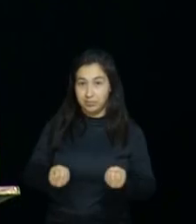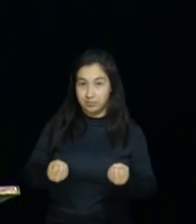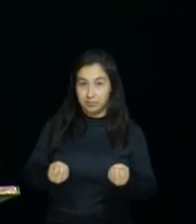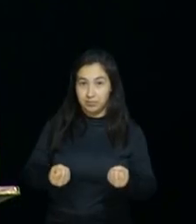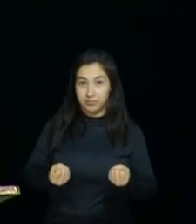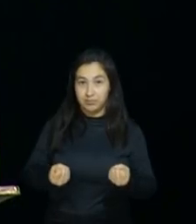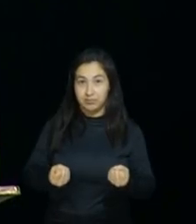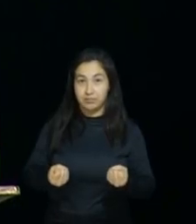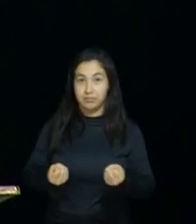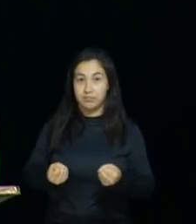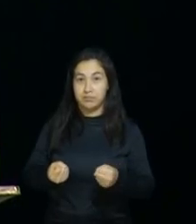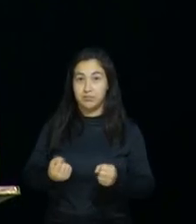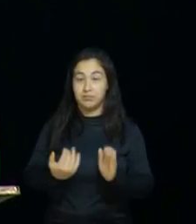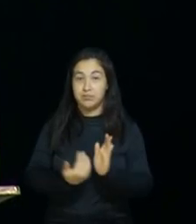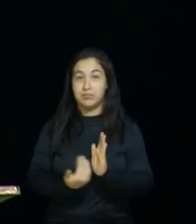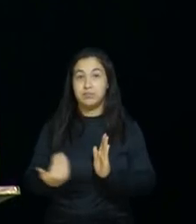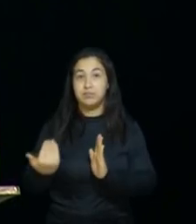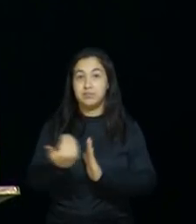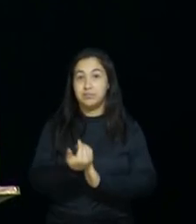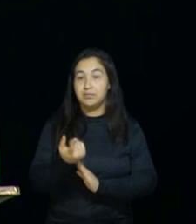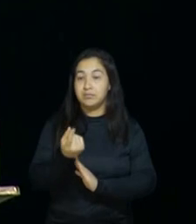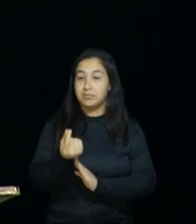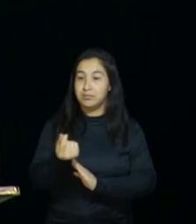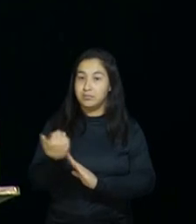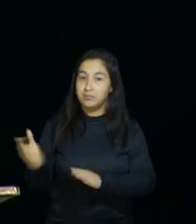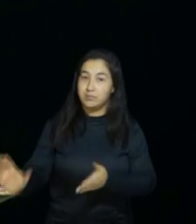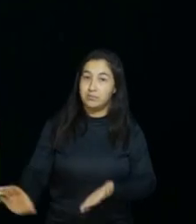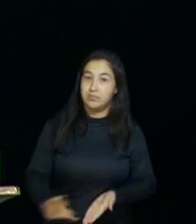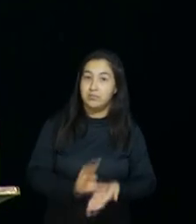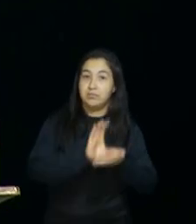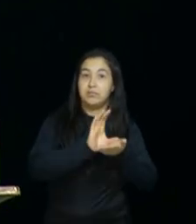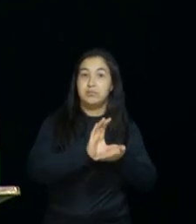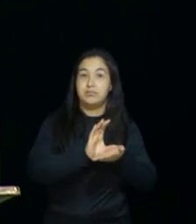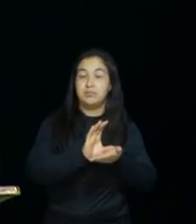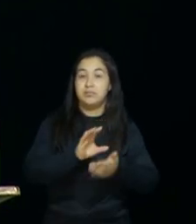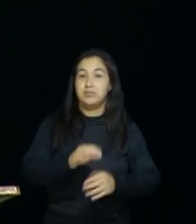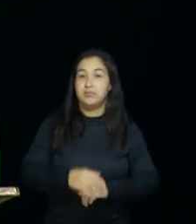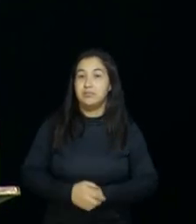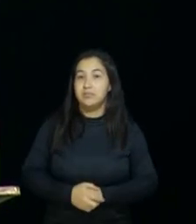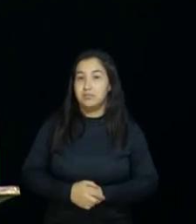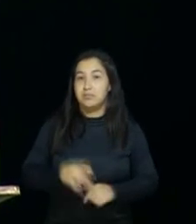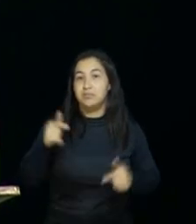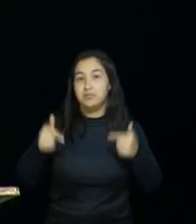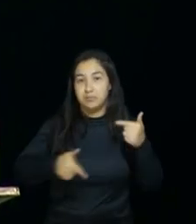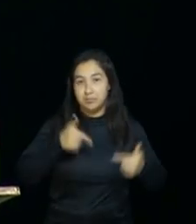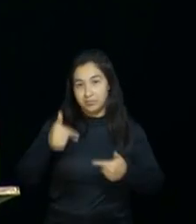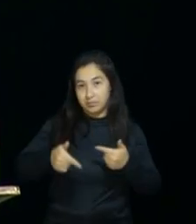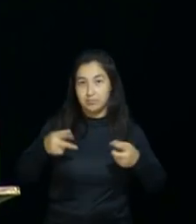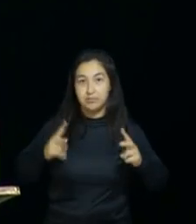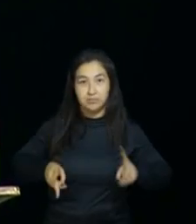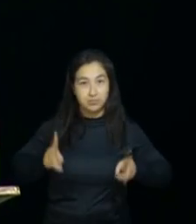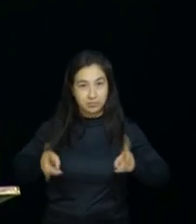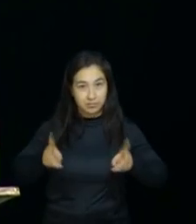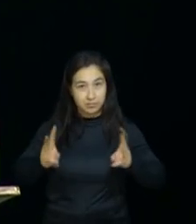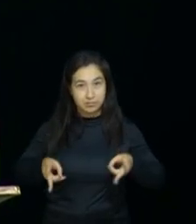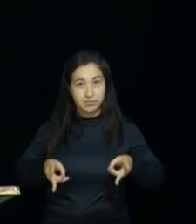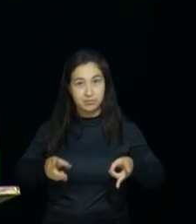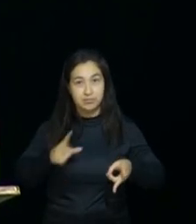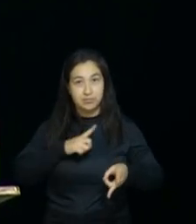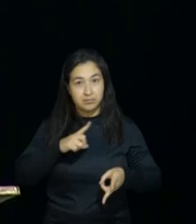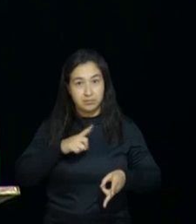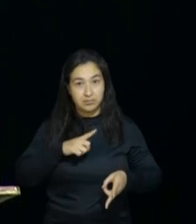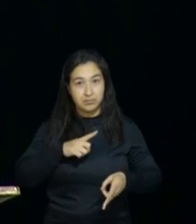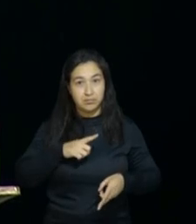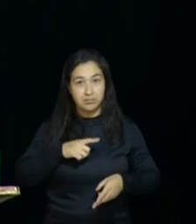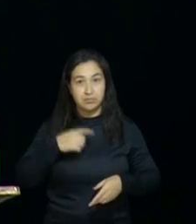trazer mais recursos para a nossa região, para ter mais voz no parlamento. O trabalho contínuo do deputado